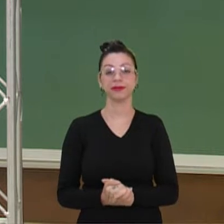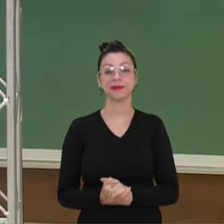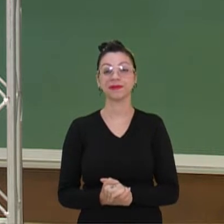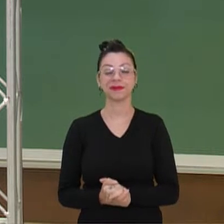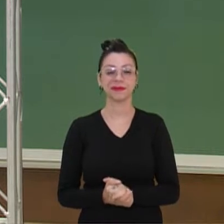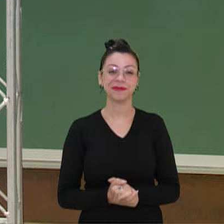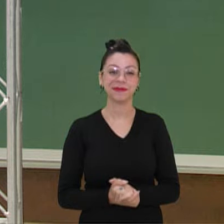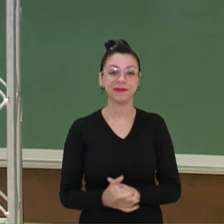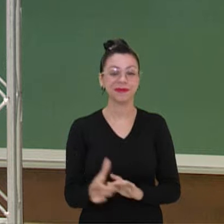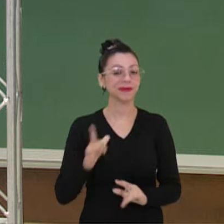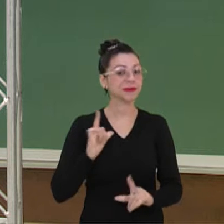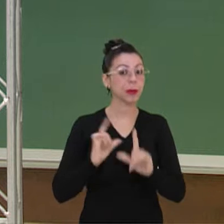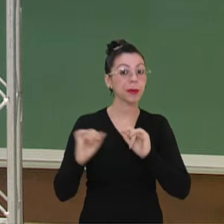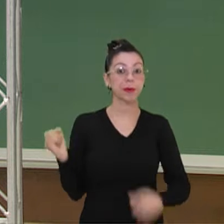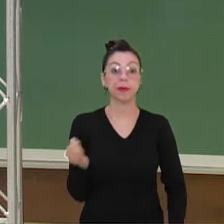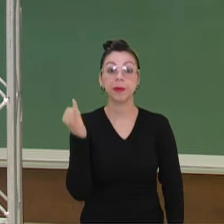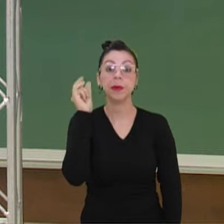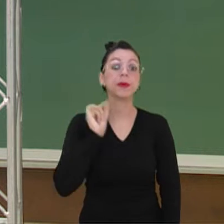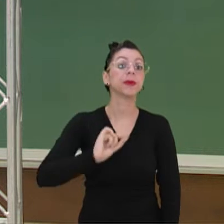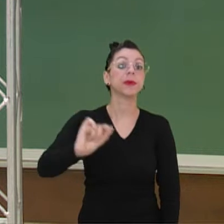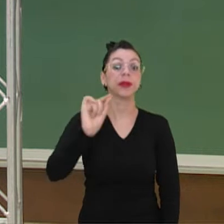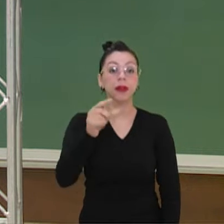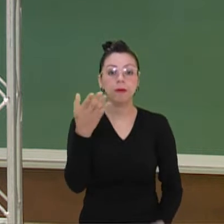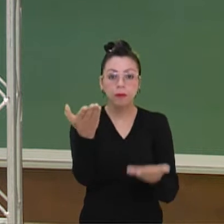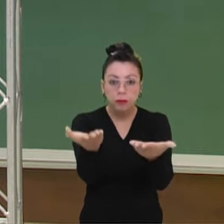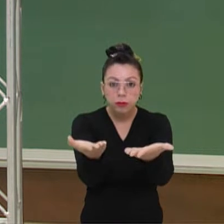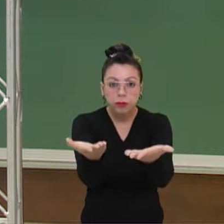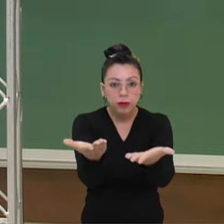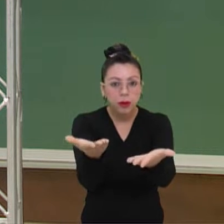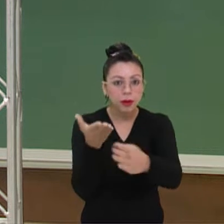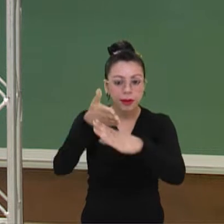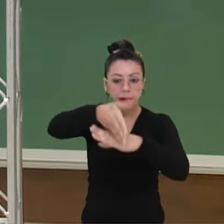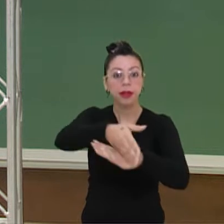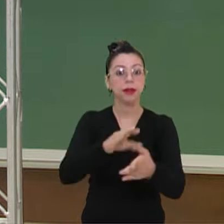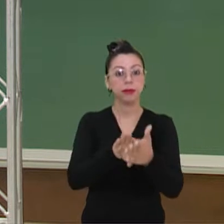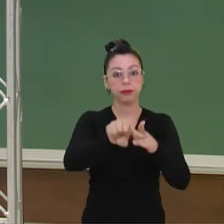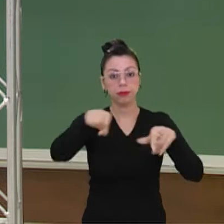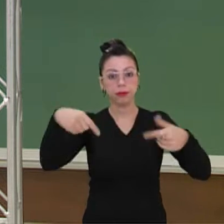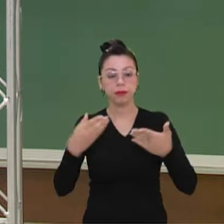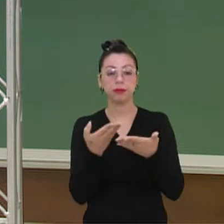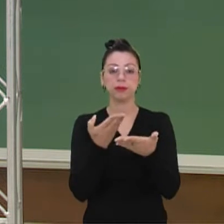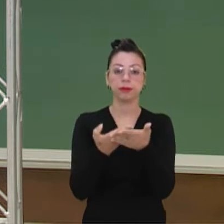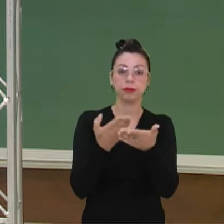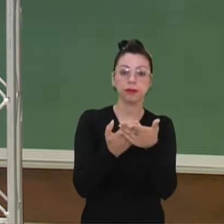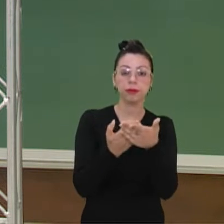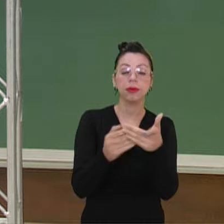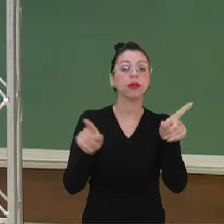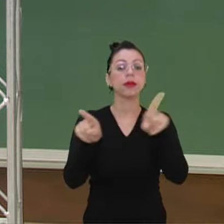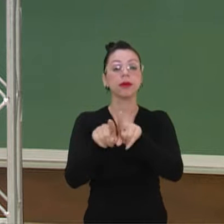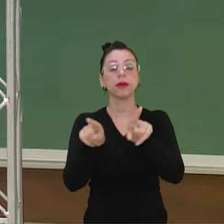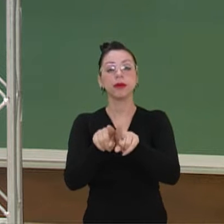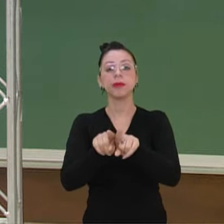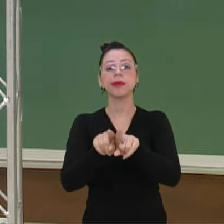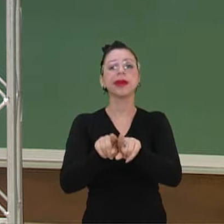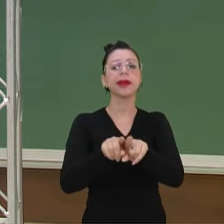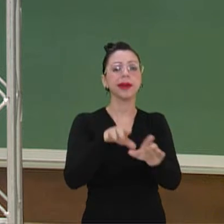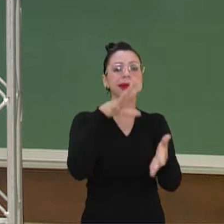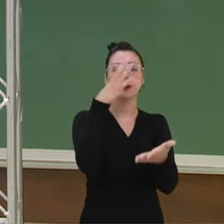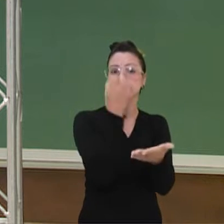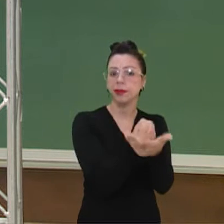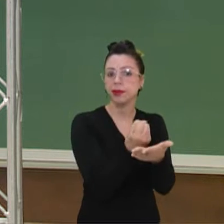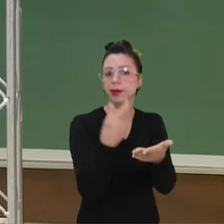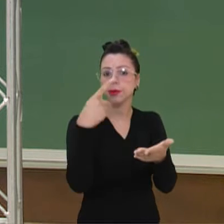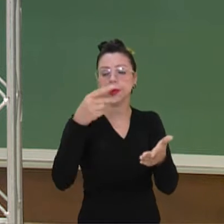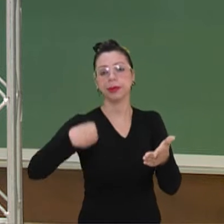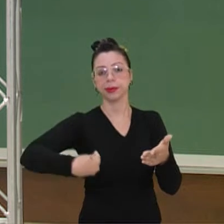Olha só, é fundamental que você acesse o Classroom e faça seu registro lá, sua